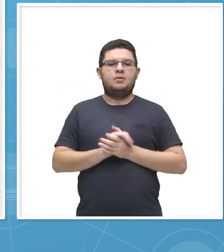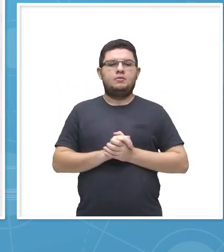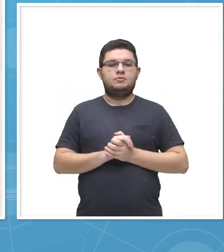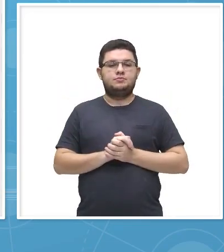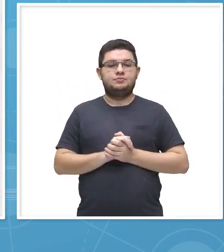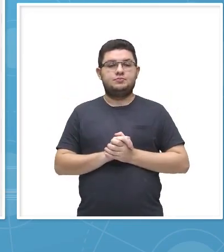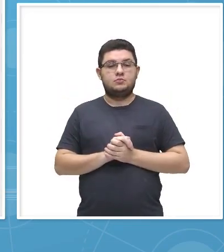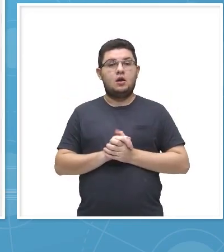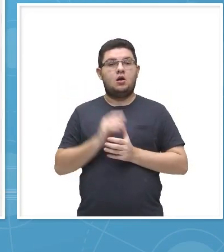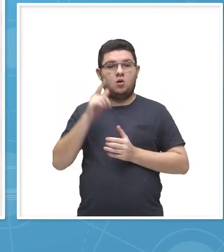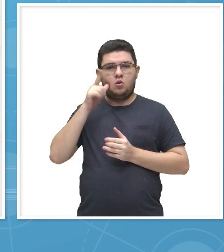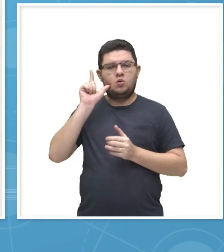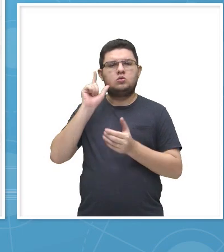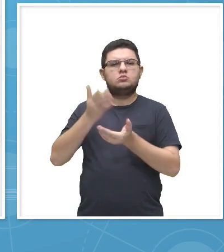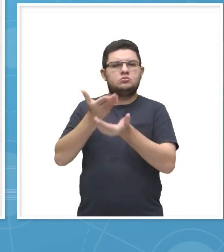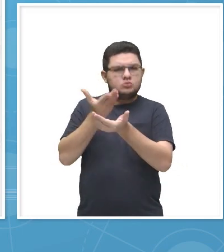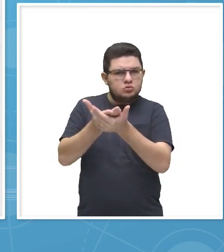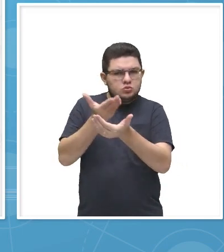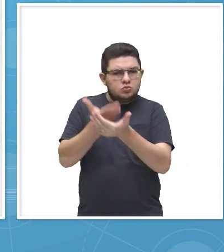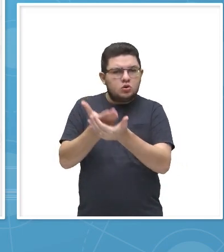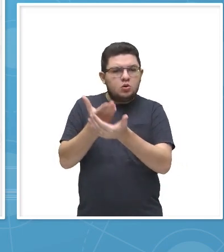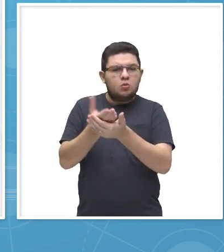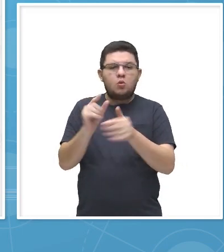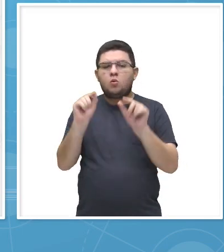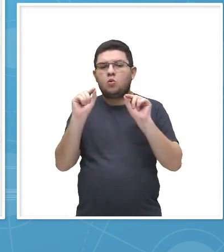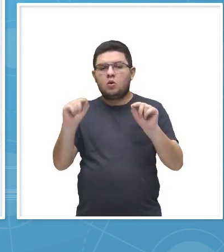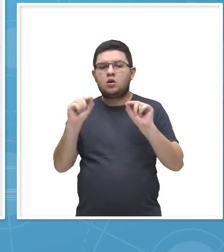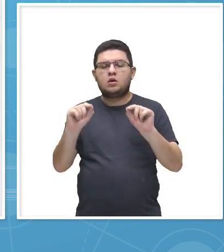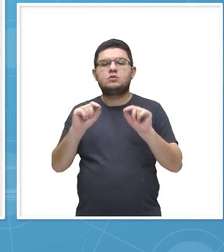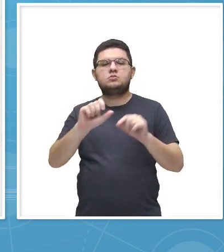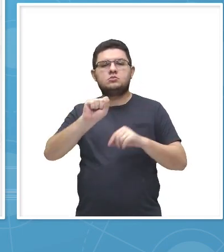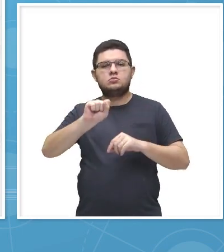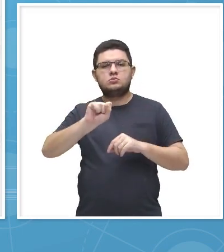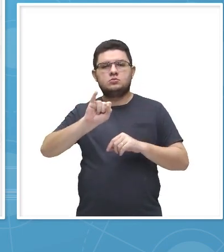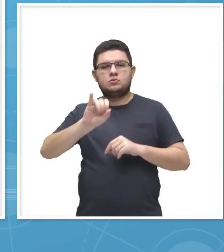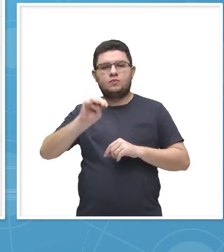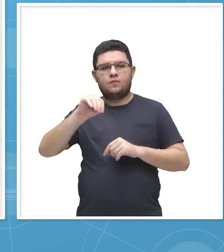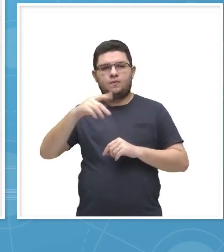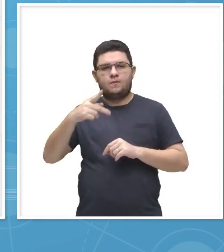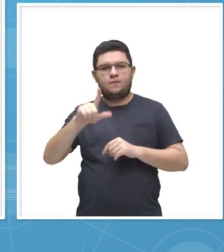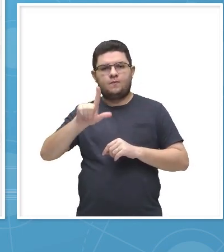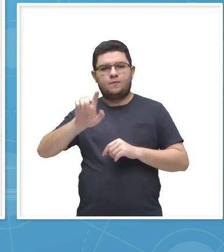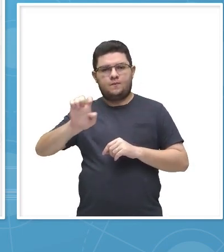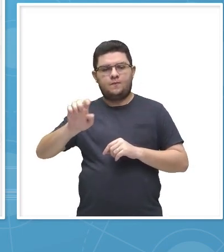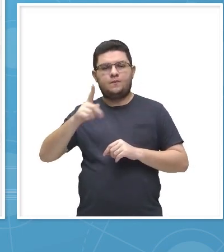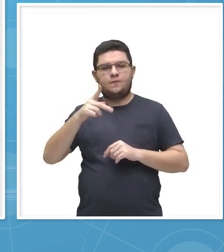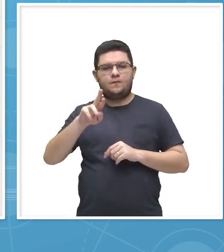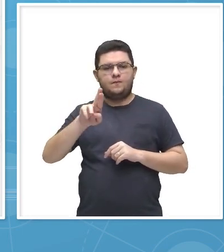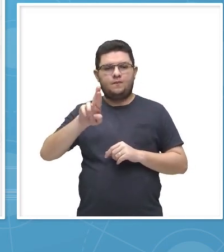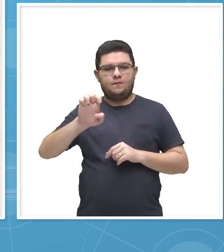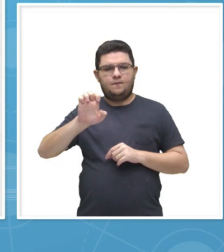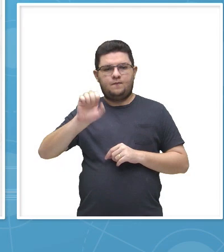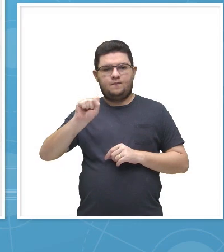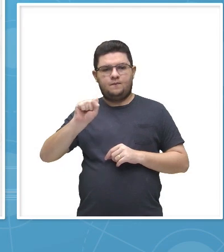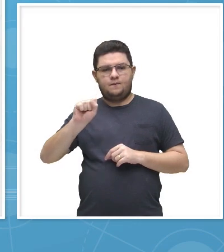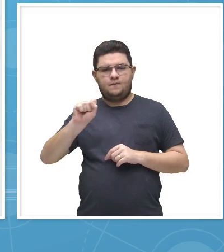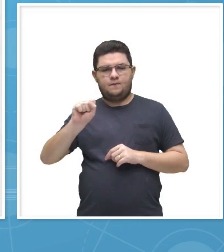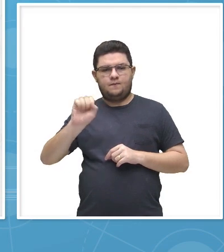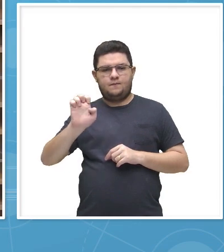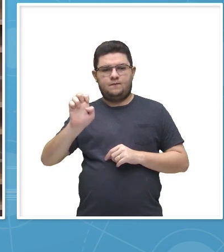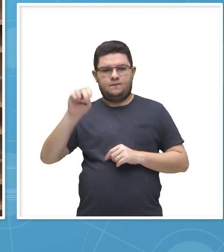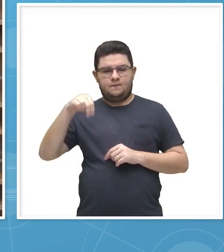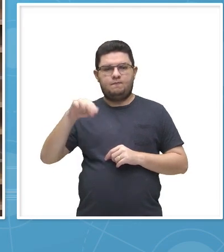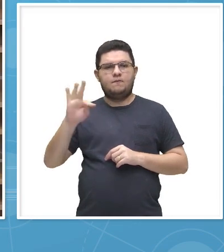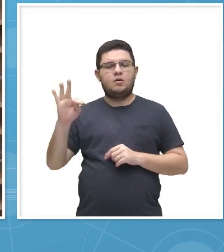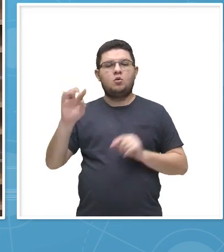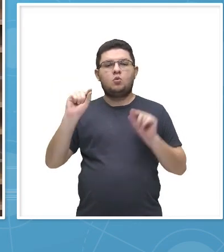o assunto que nós vimos para nossa atividade de hoje foi o Simple Present perde força no presente simples da 3ª pessoa